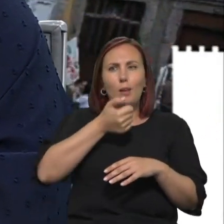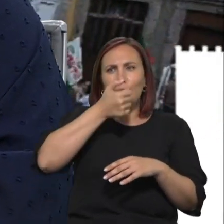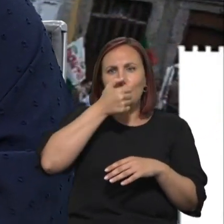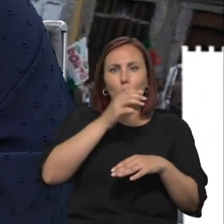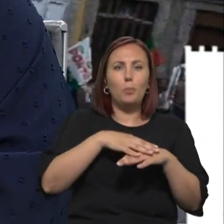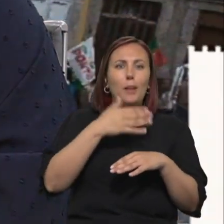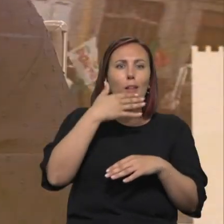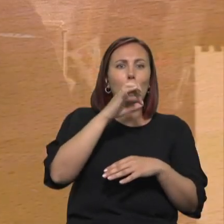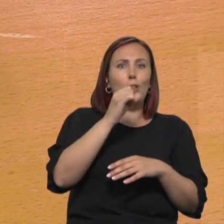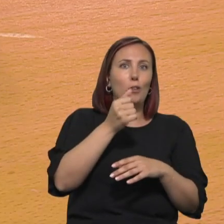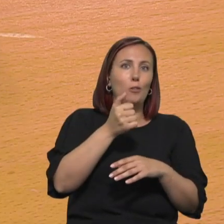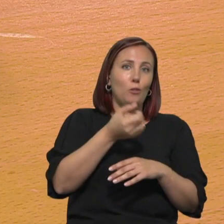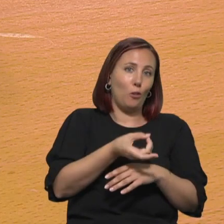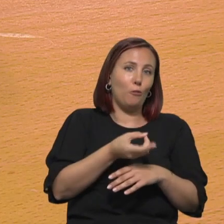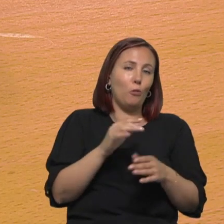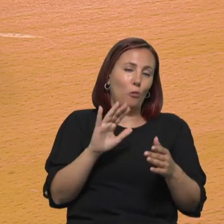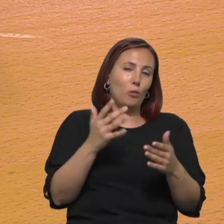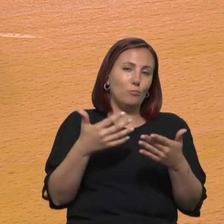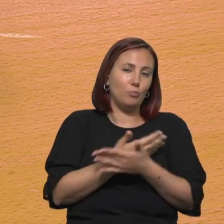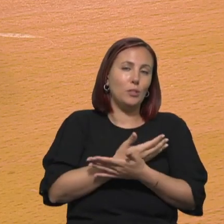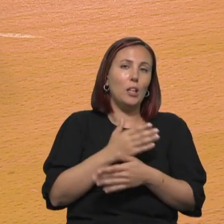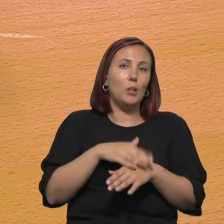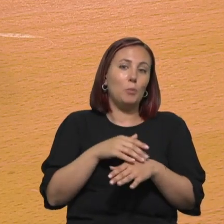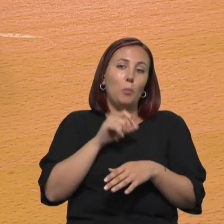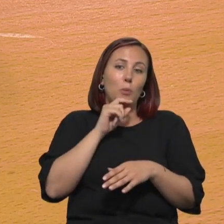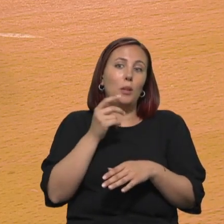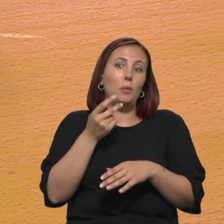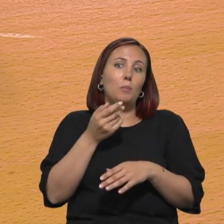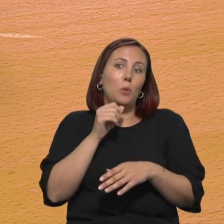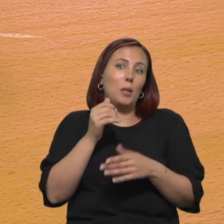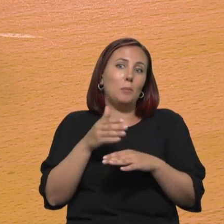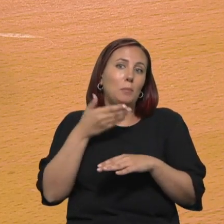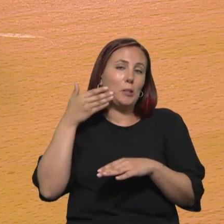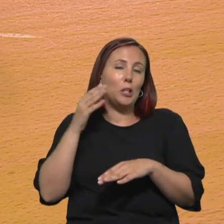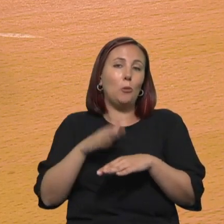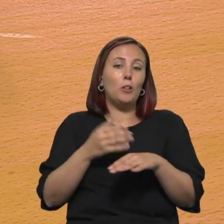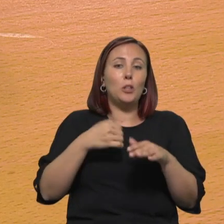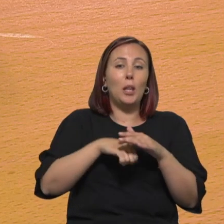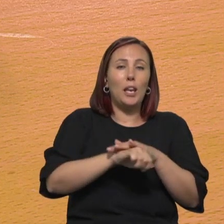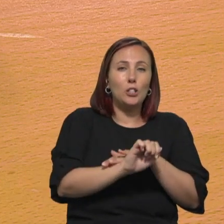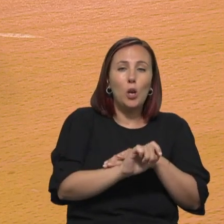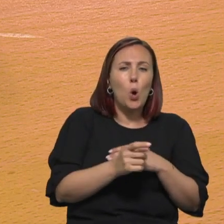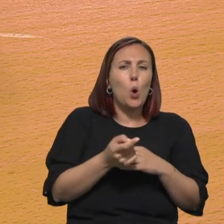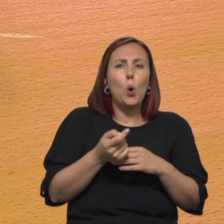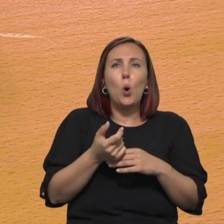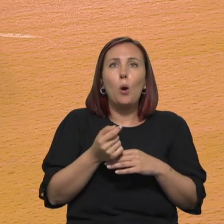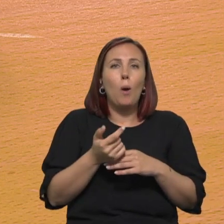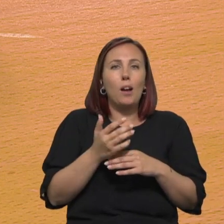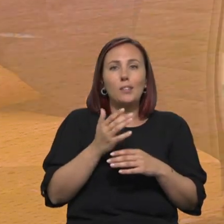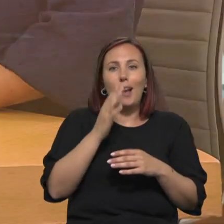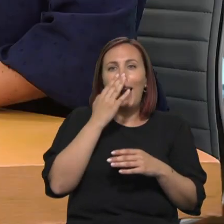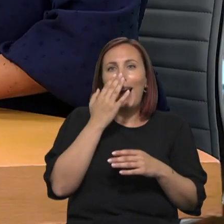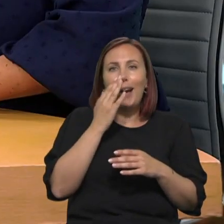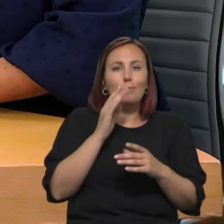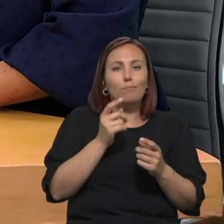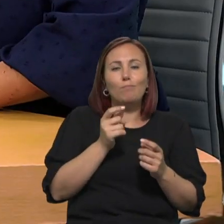anos que podiam, de facto, não ter chegado tão longe, porque o Padre Cruz, quando nasceu, ele estava praticamente condenado à nascença,